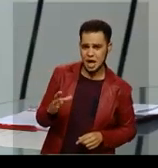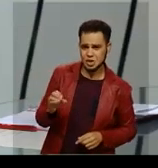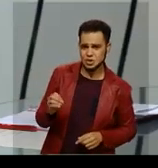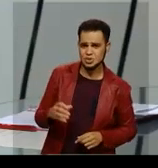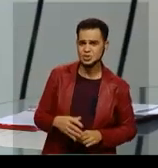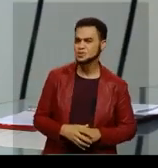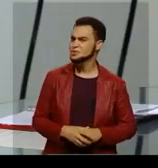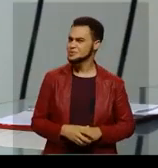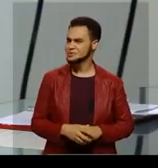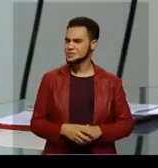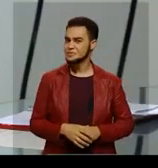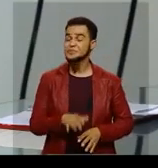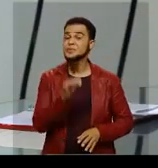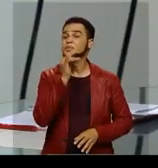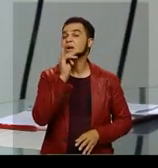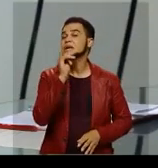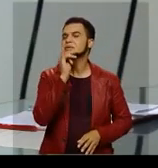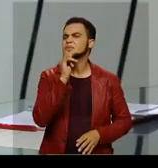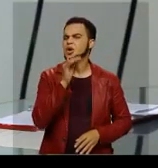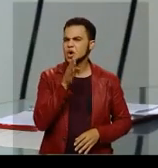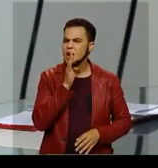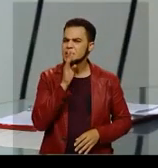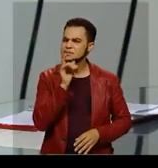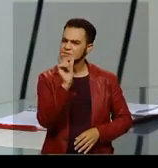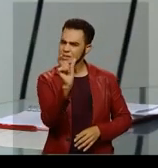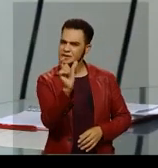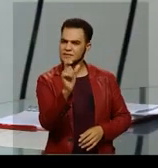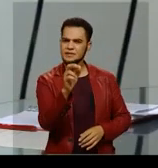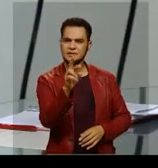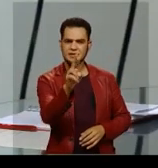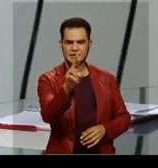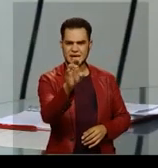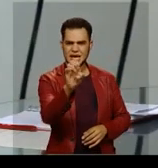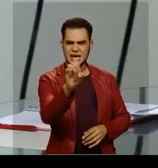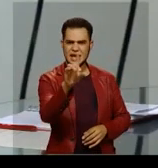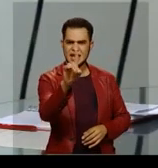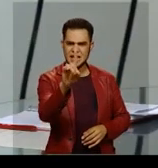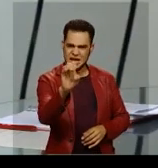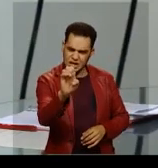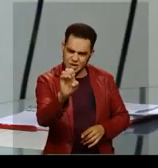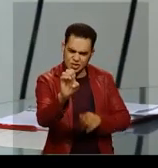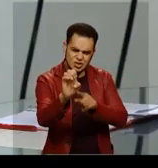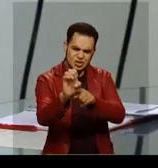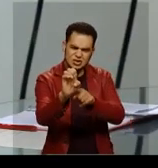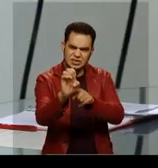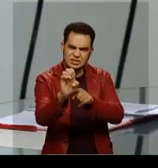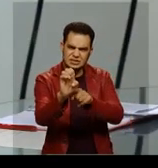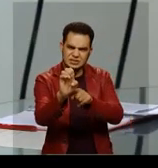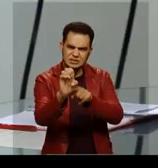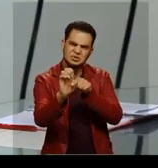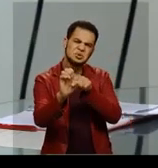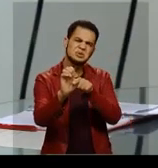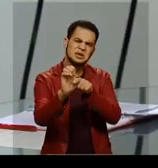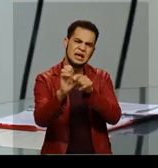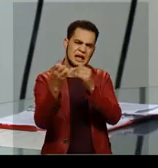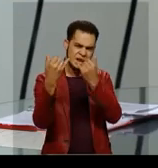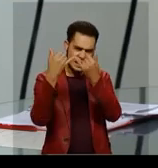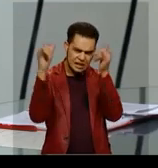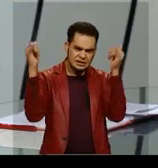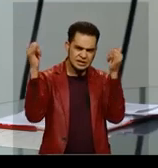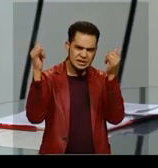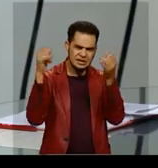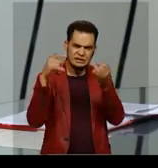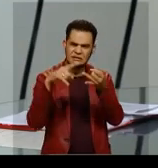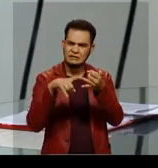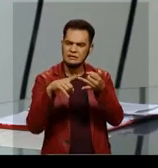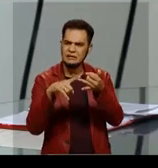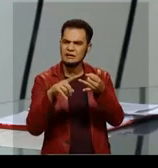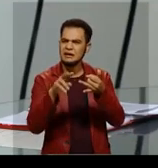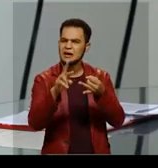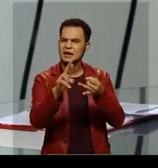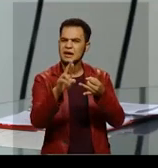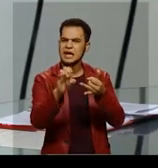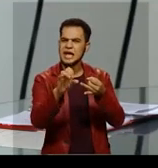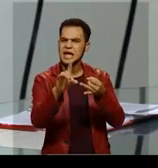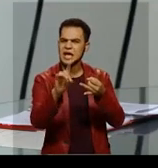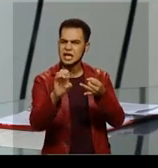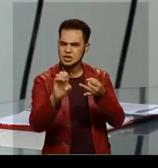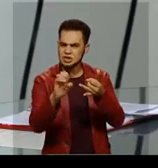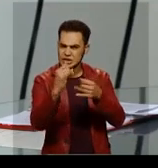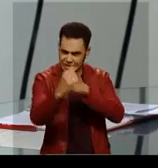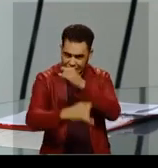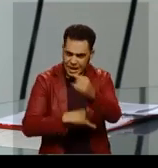rede. Que tipo de rede? É rede elétrica? É rede da internet?